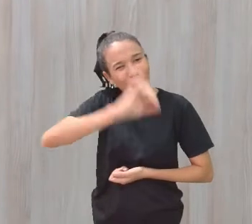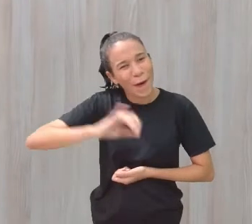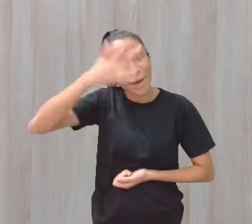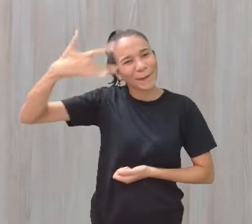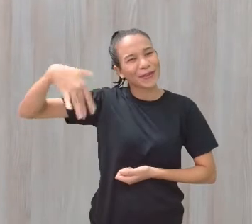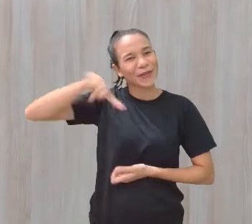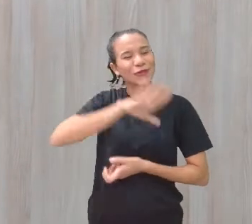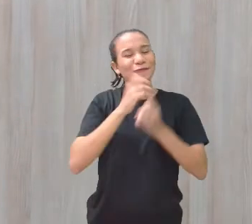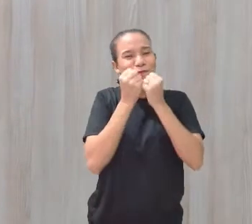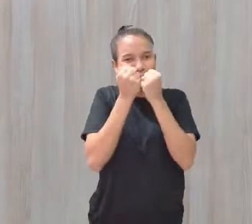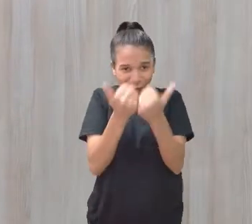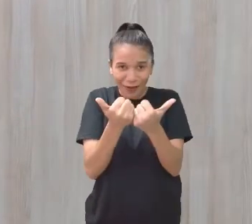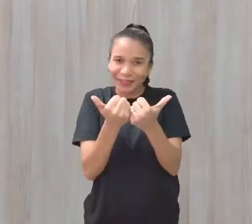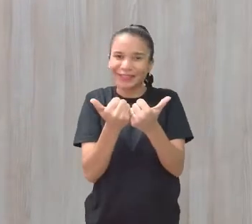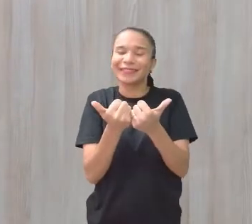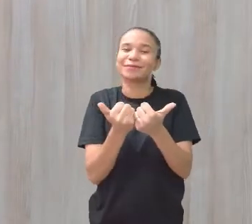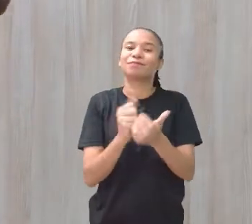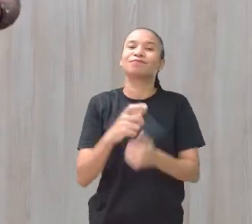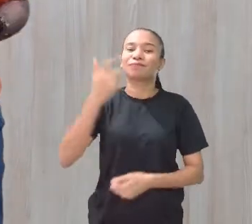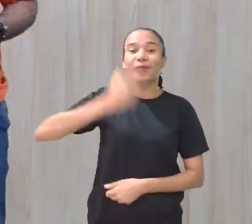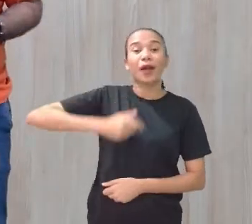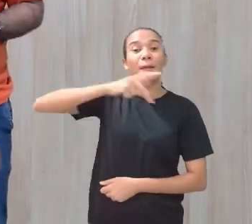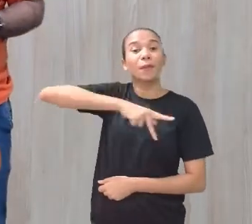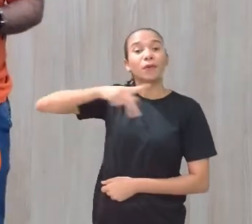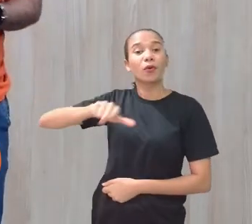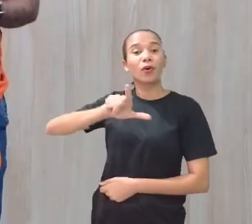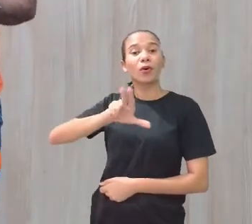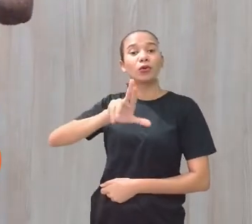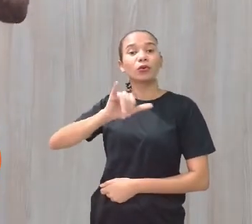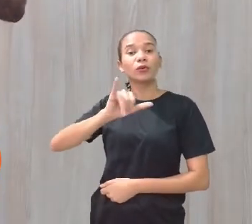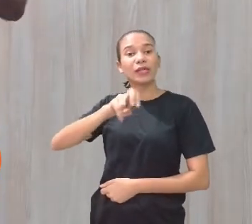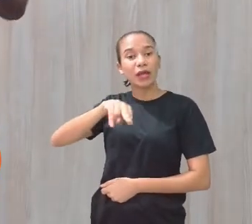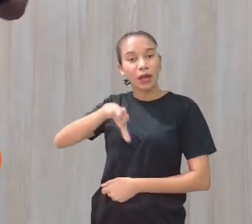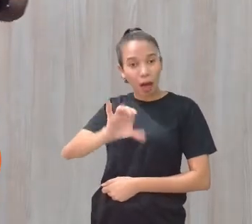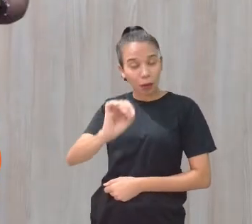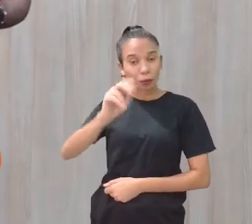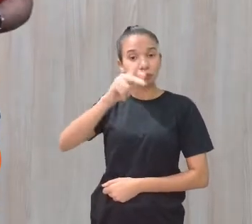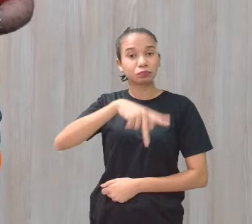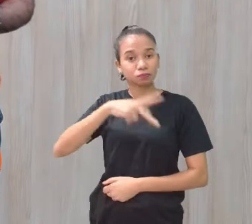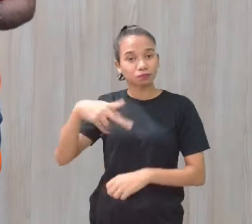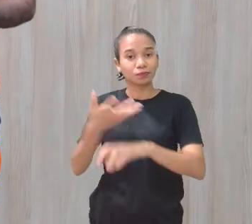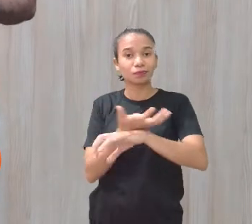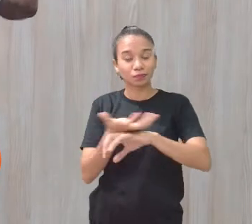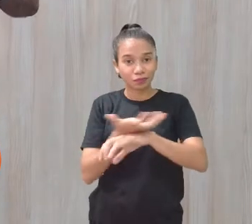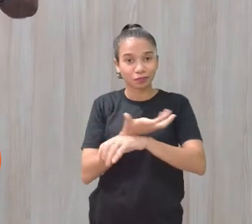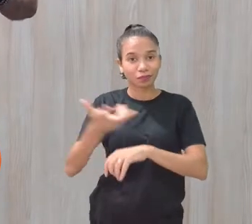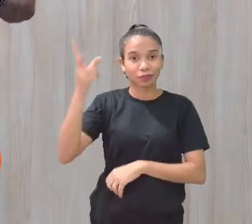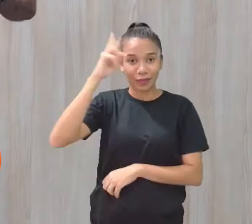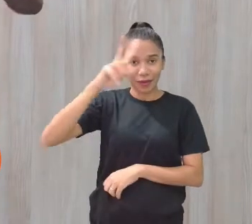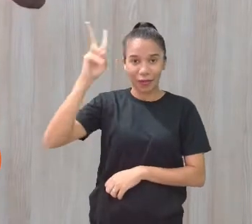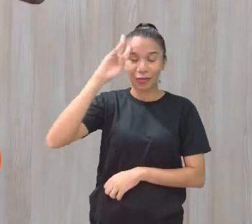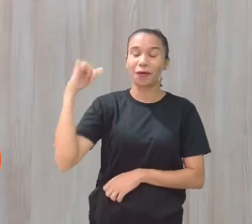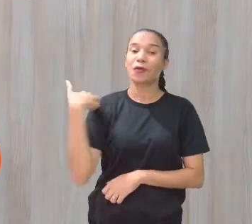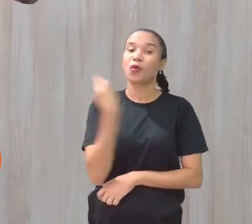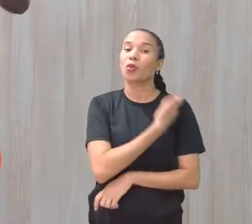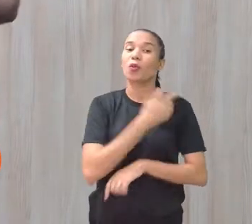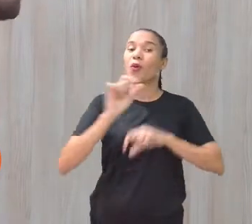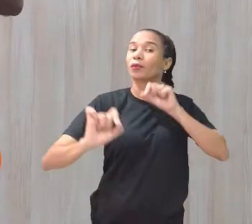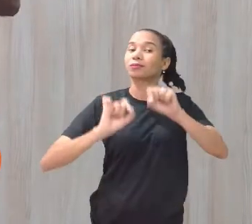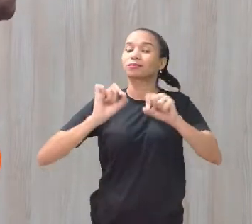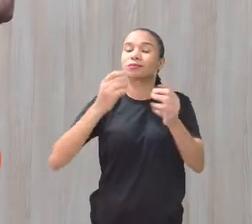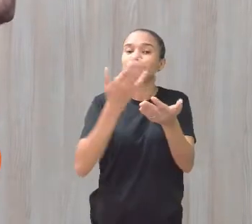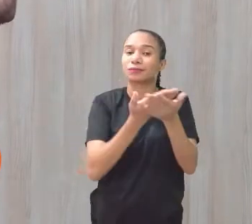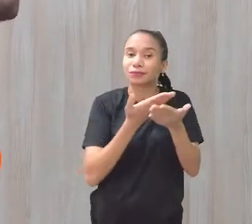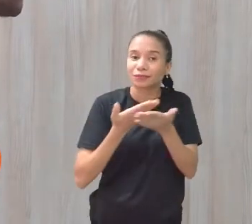Olá pessoal, tudo bom com vocês? Então eu sou o professor Luciano Júnior, professor de História, e nós vamos para mais